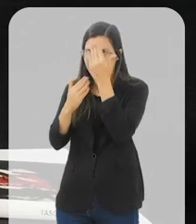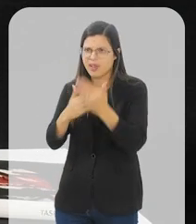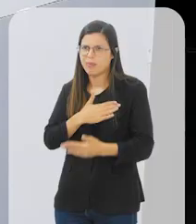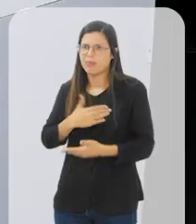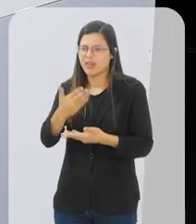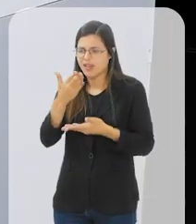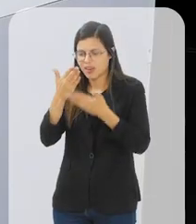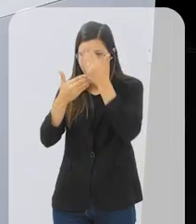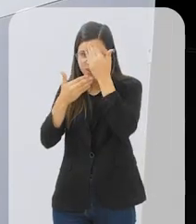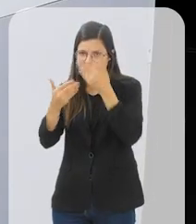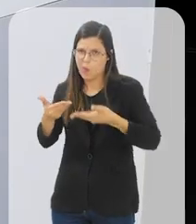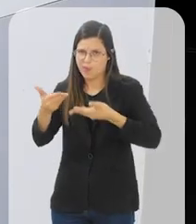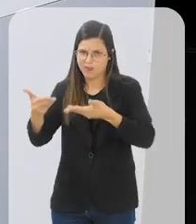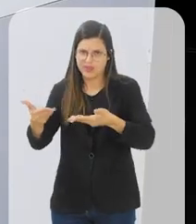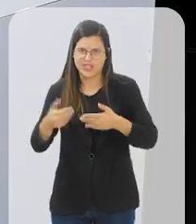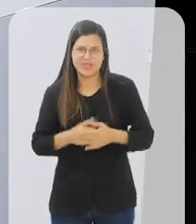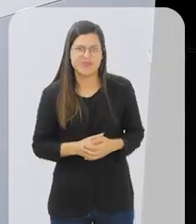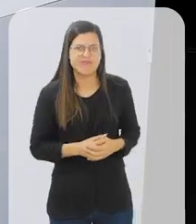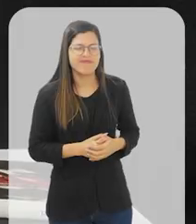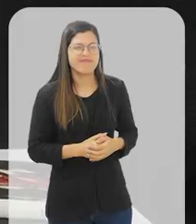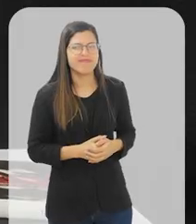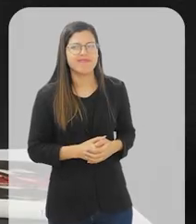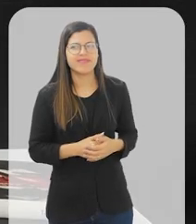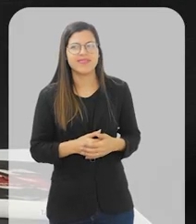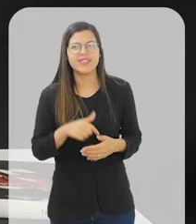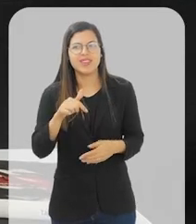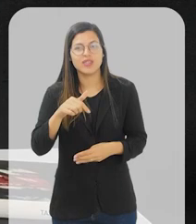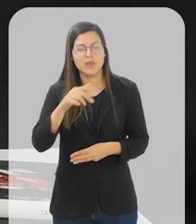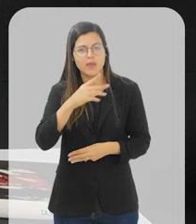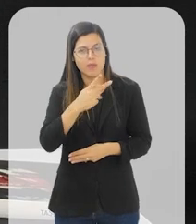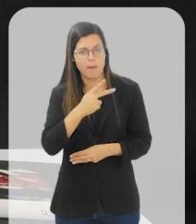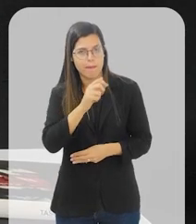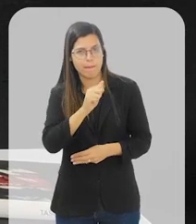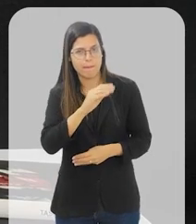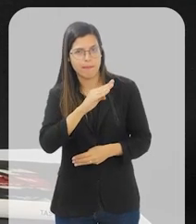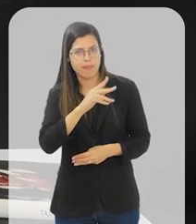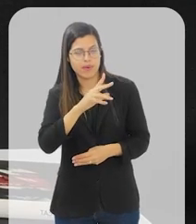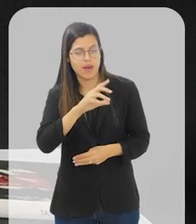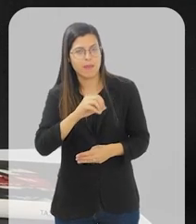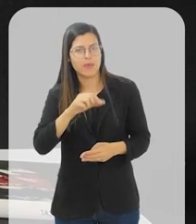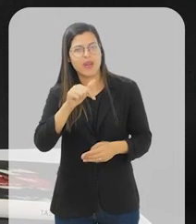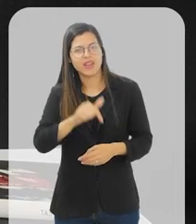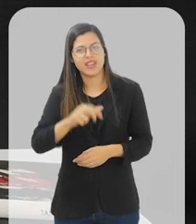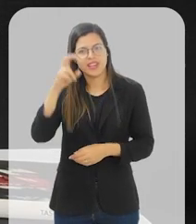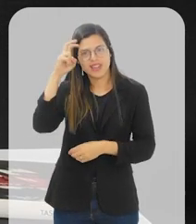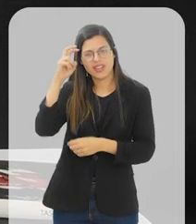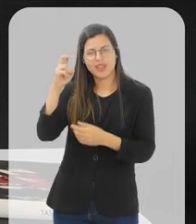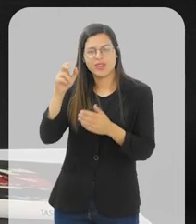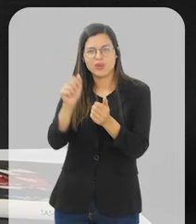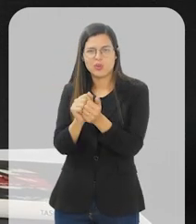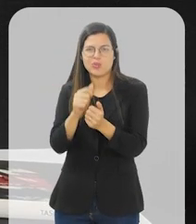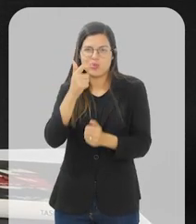Nada, é um prazer estar aqui. Muito obrigado pelo convite, hein? Este foi Mestre